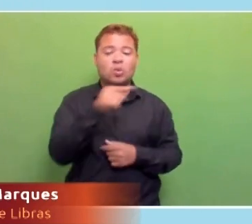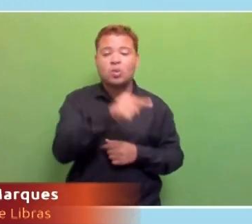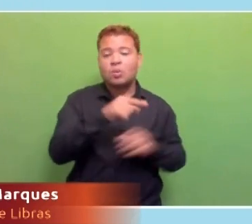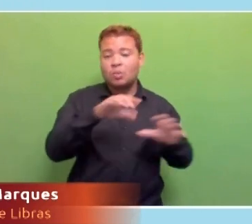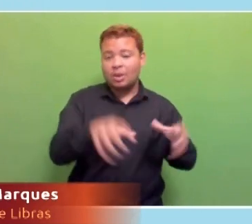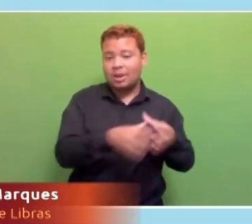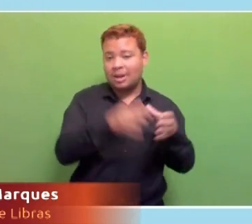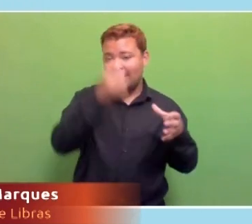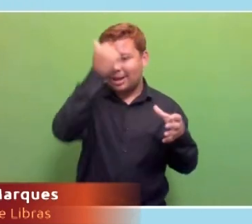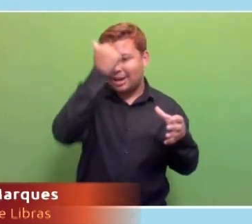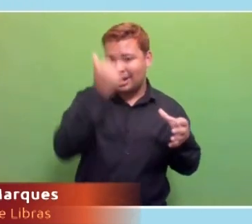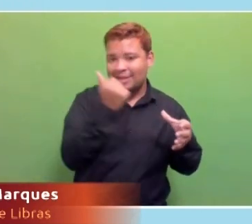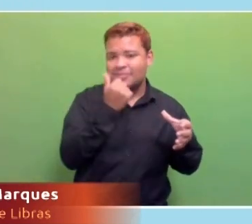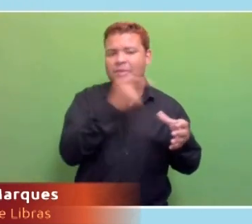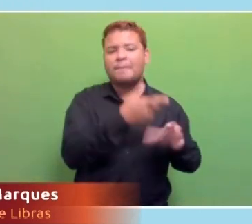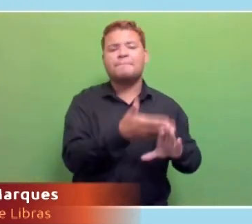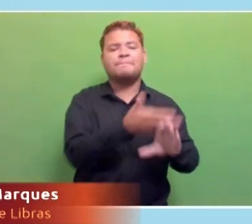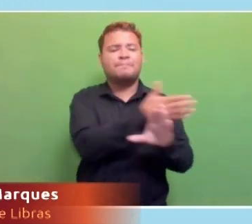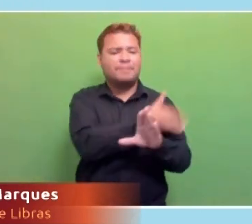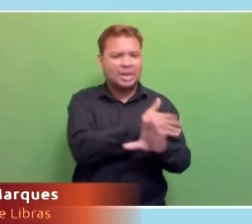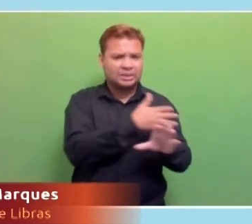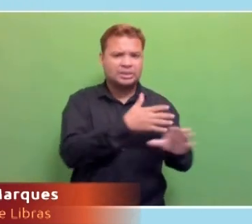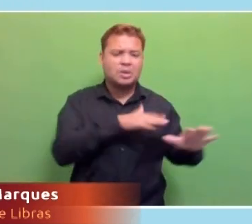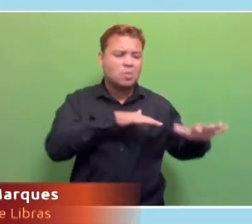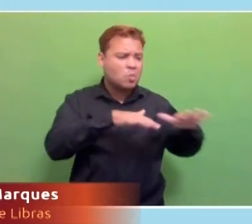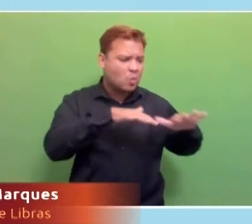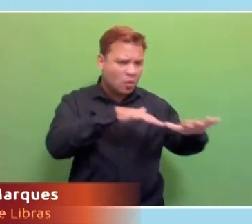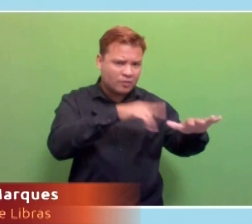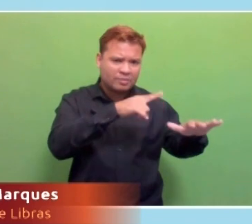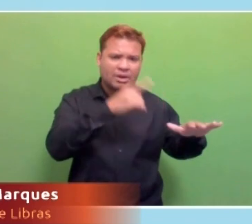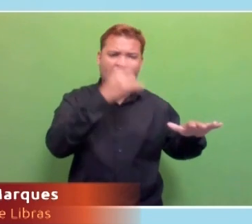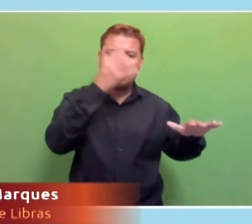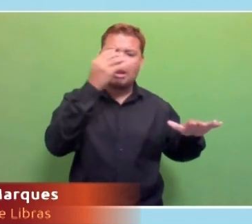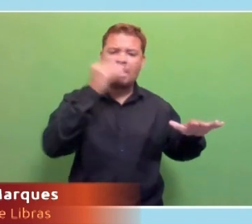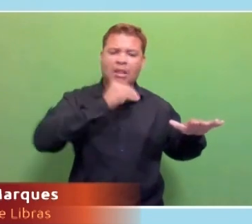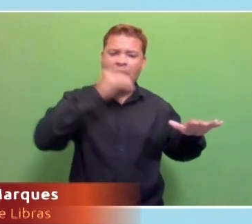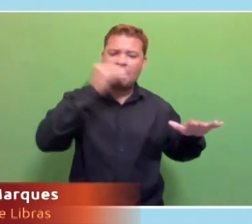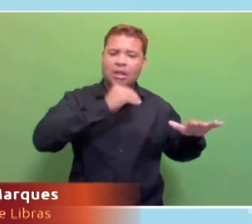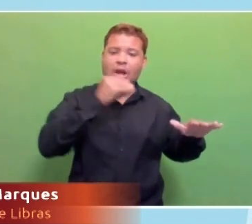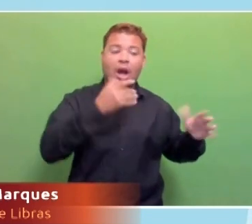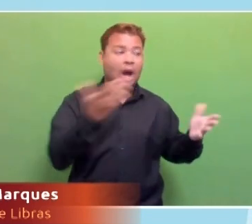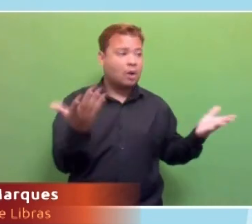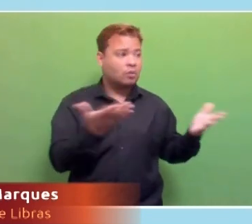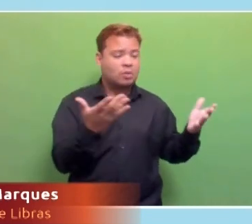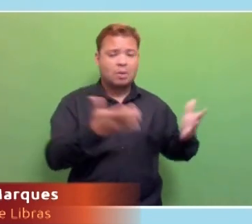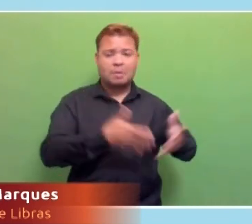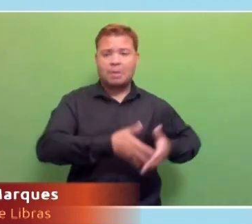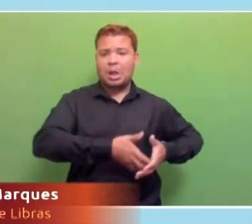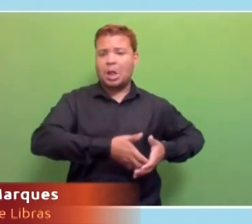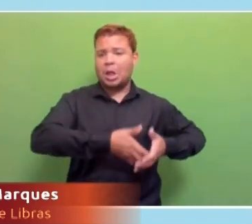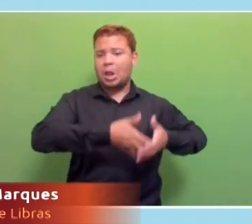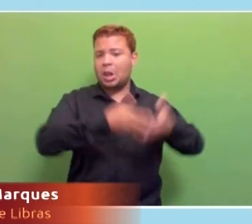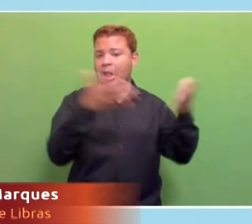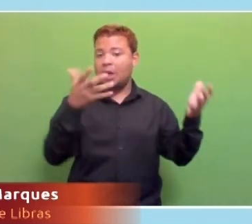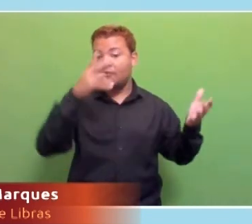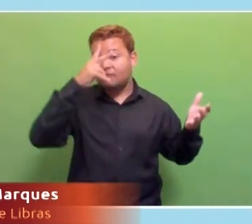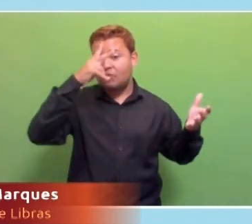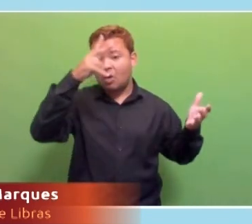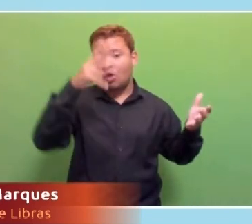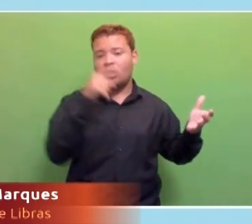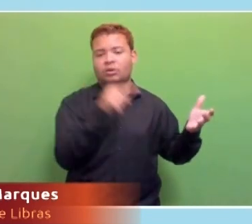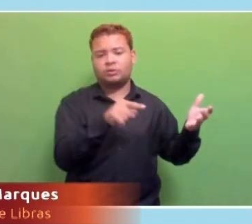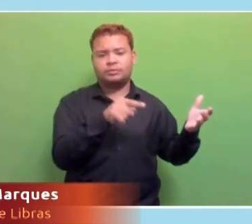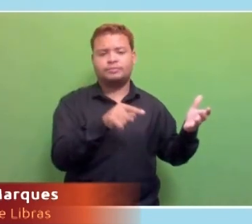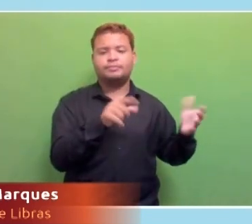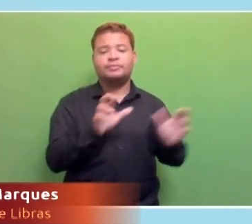movimento que estava se enfraquecendo também dentro do contexto palestino, em realidade está ganhando nova força. Ao contrário da